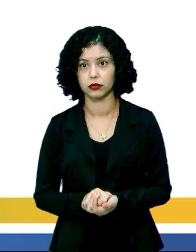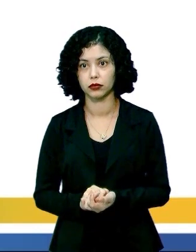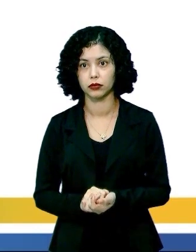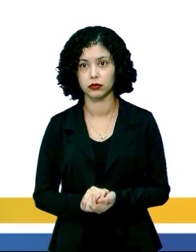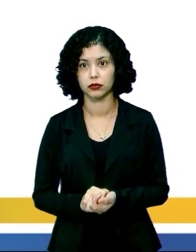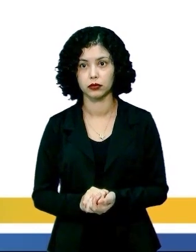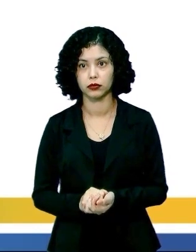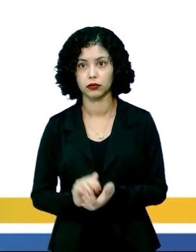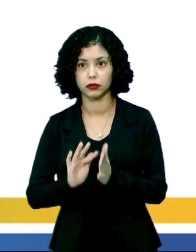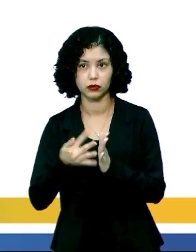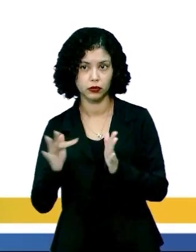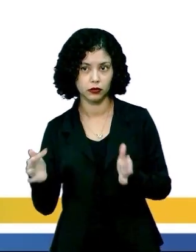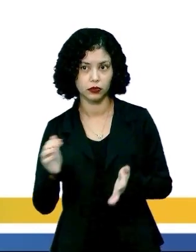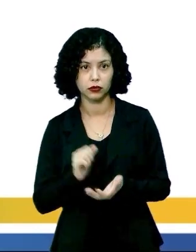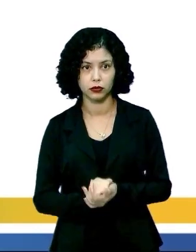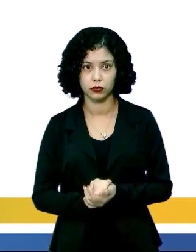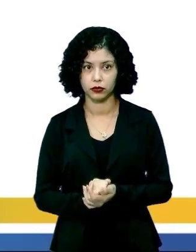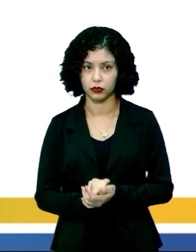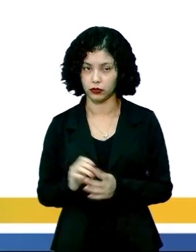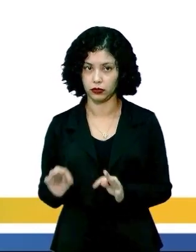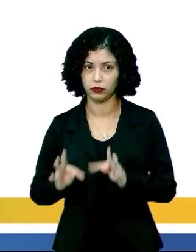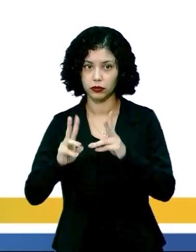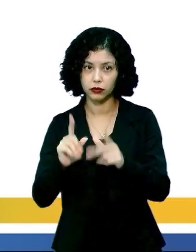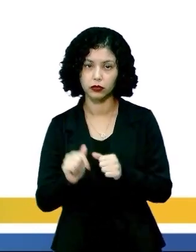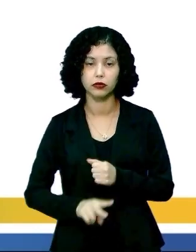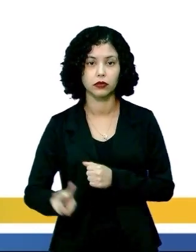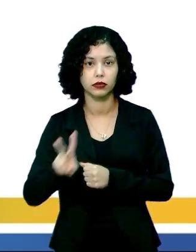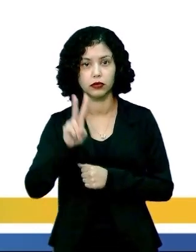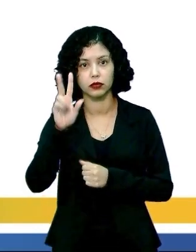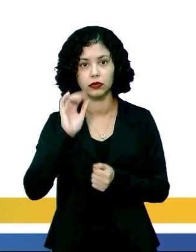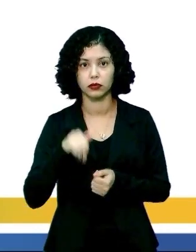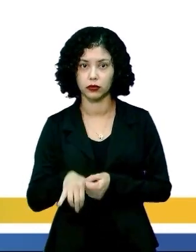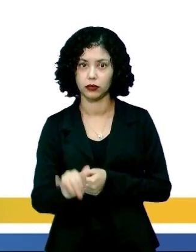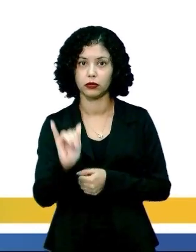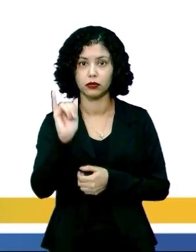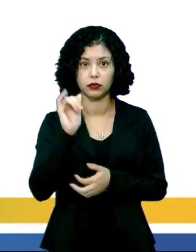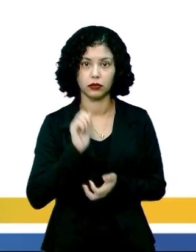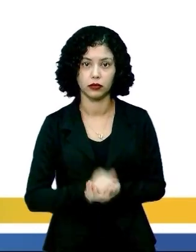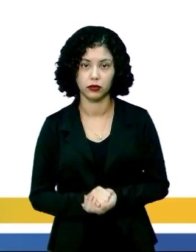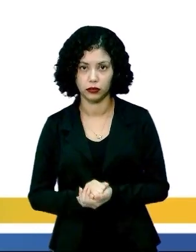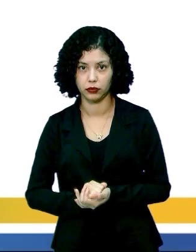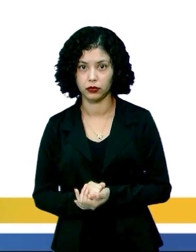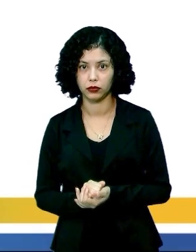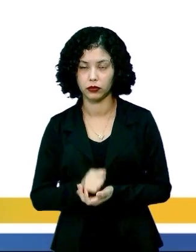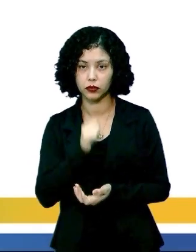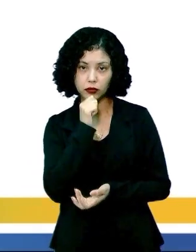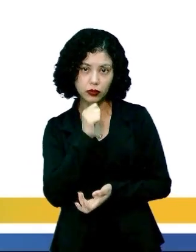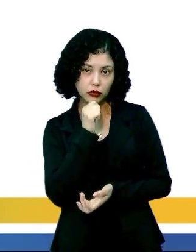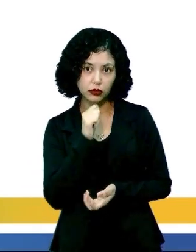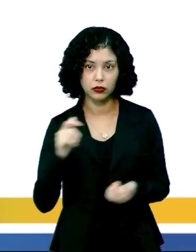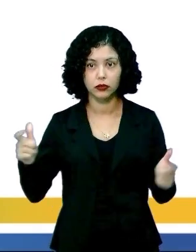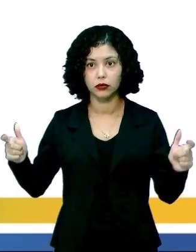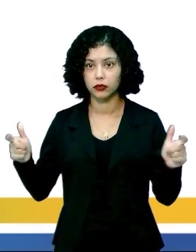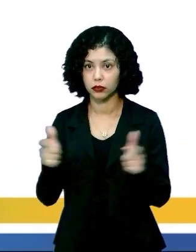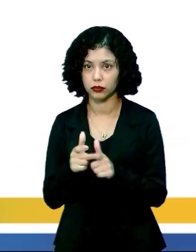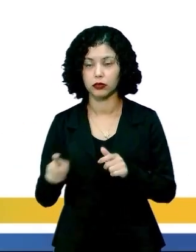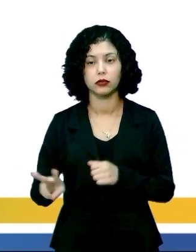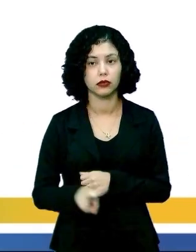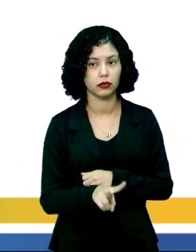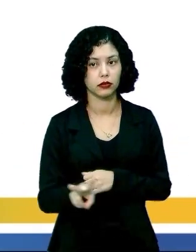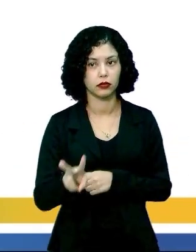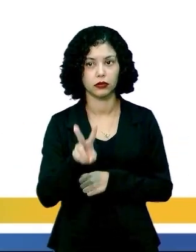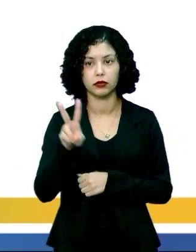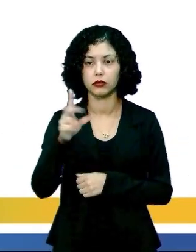não. Uma função é sobrejetora se todos os valores do eixo y forem